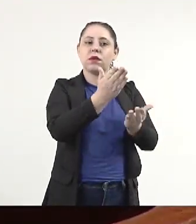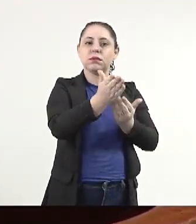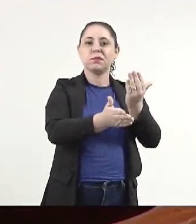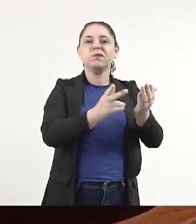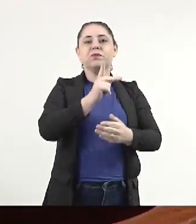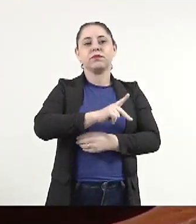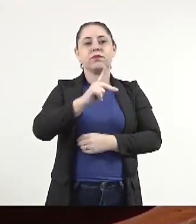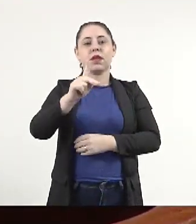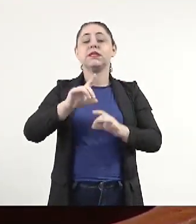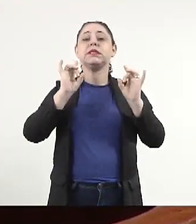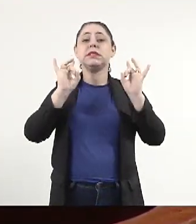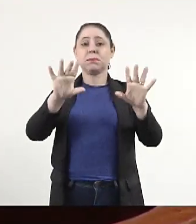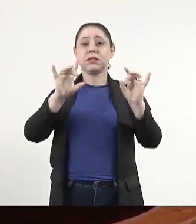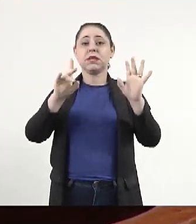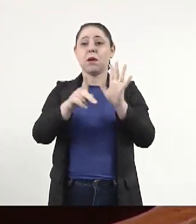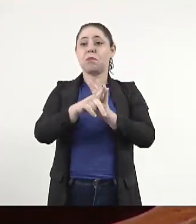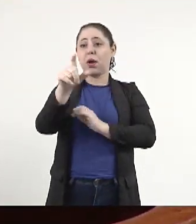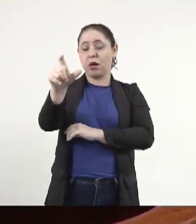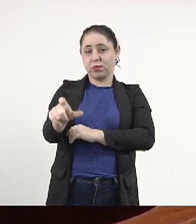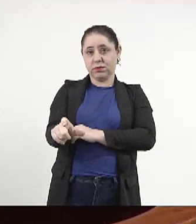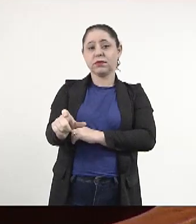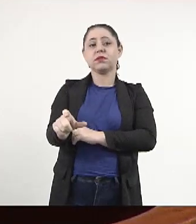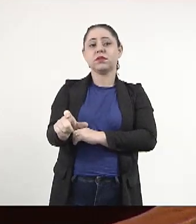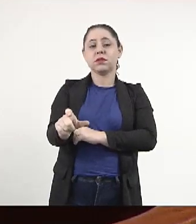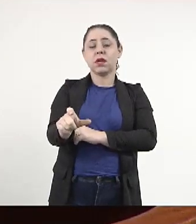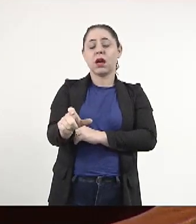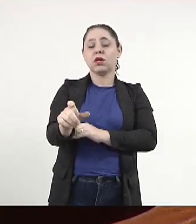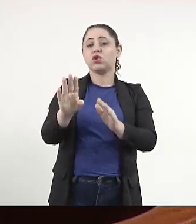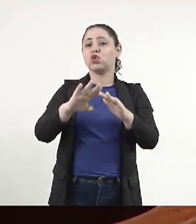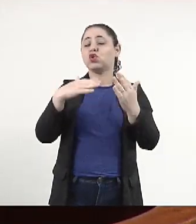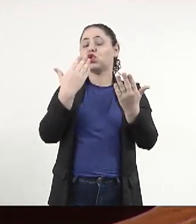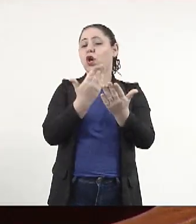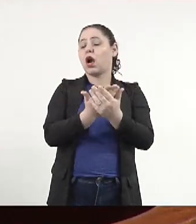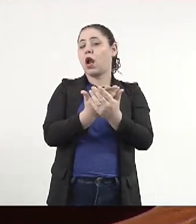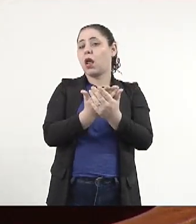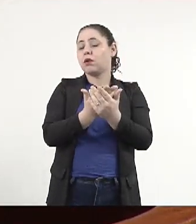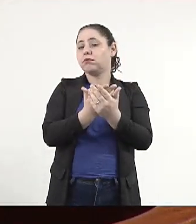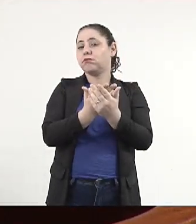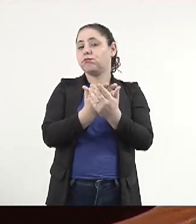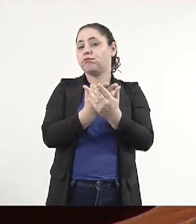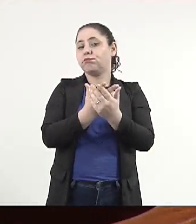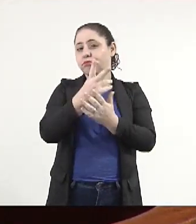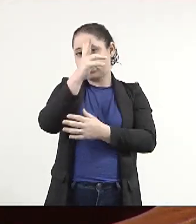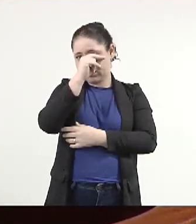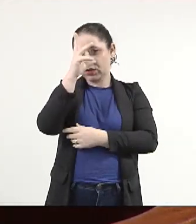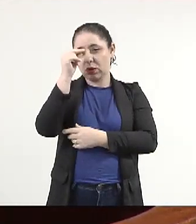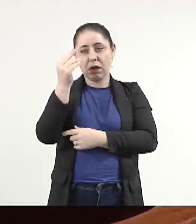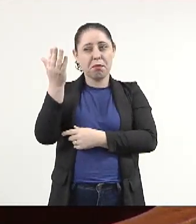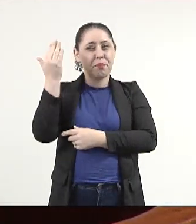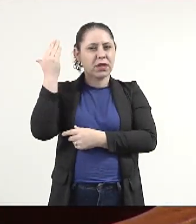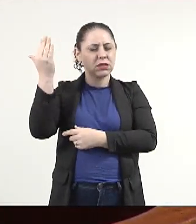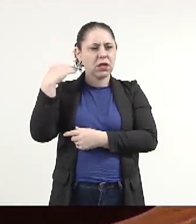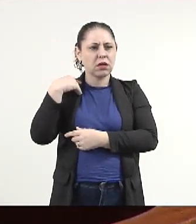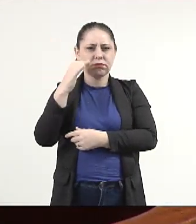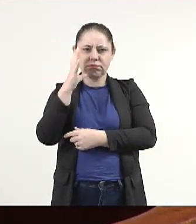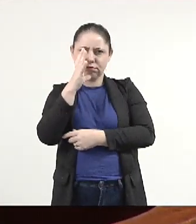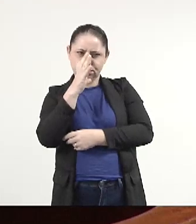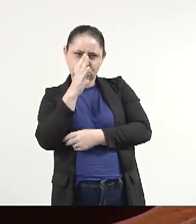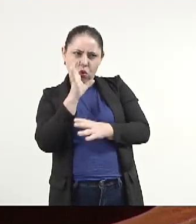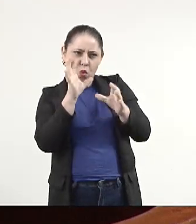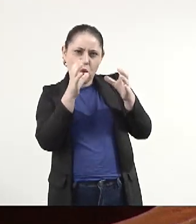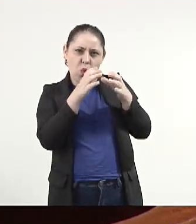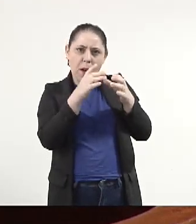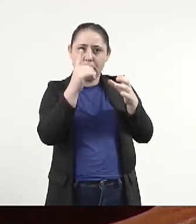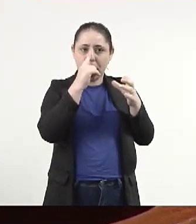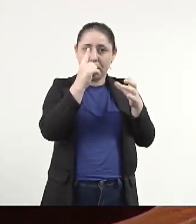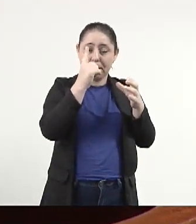dos professores especializados na rede municipal de ensino. E, na época, eu acompanhei um grupo